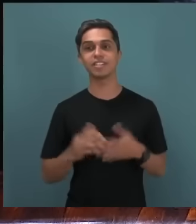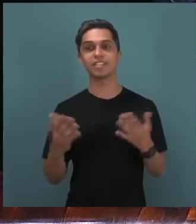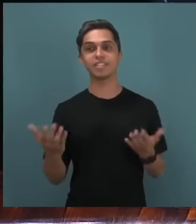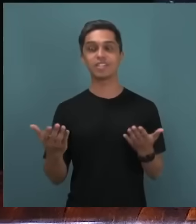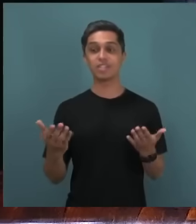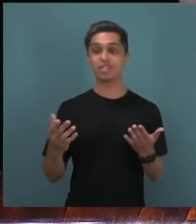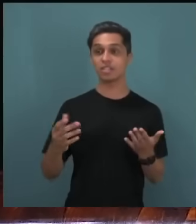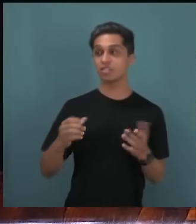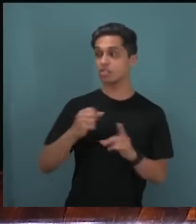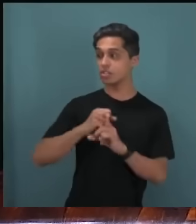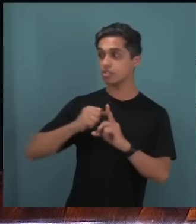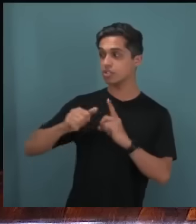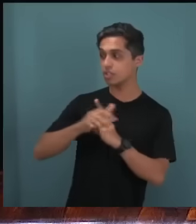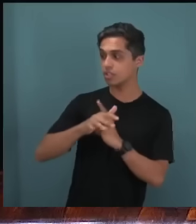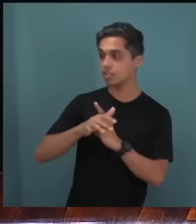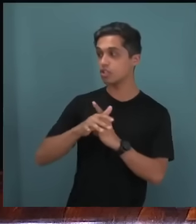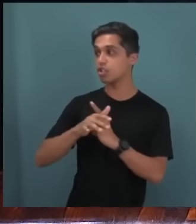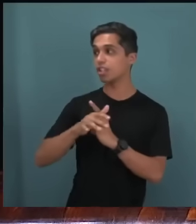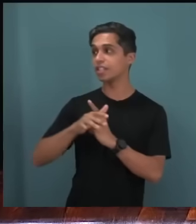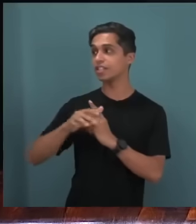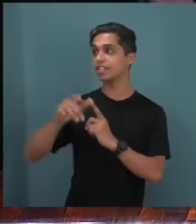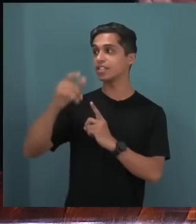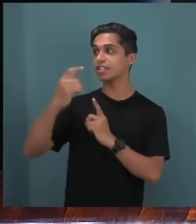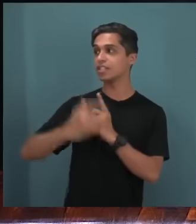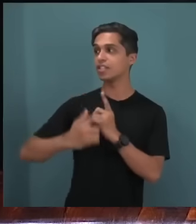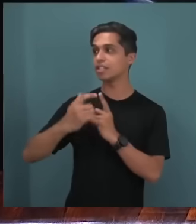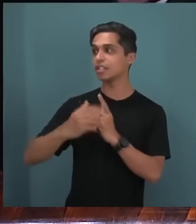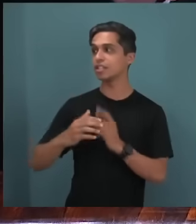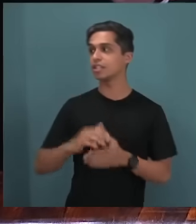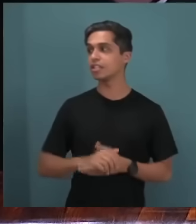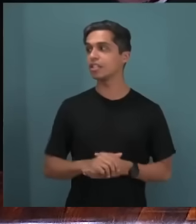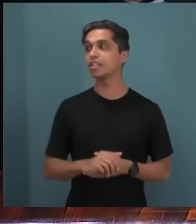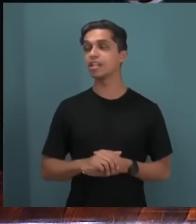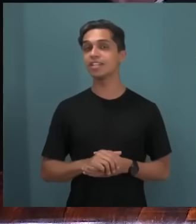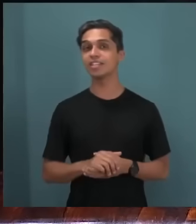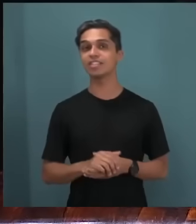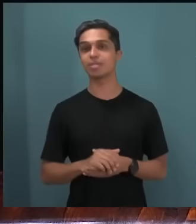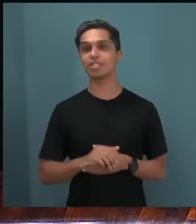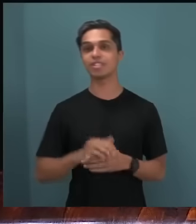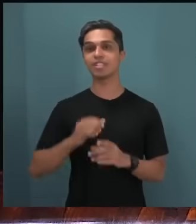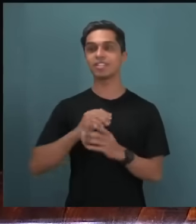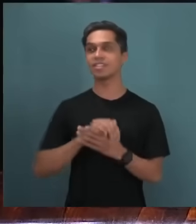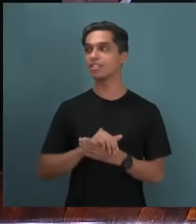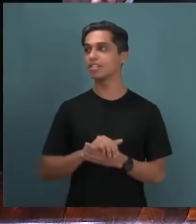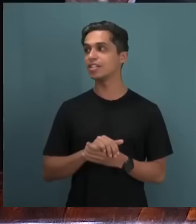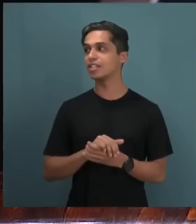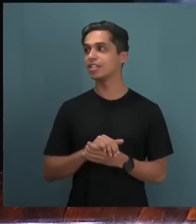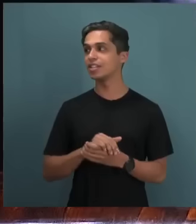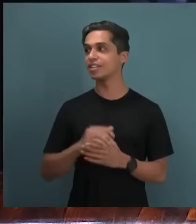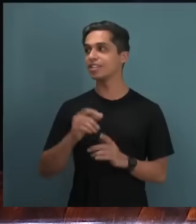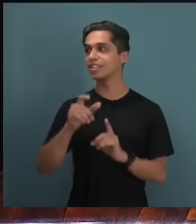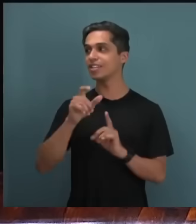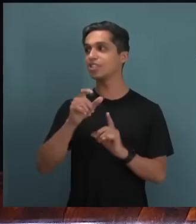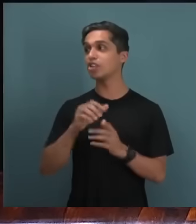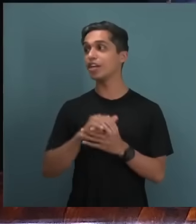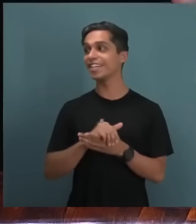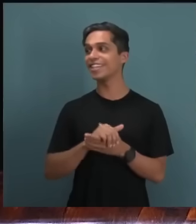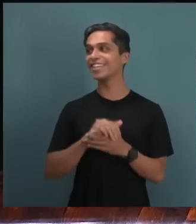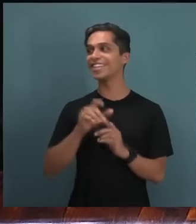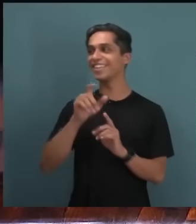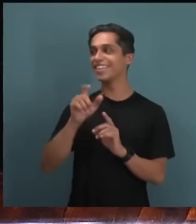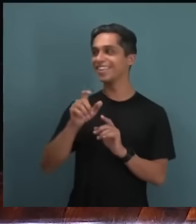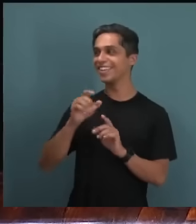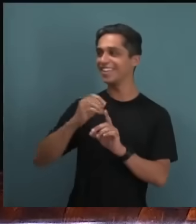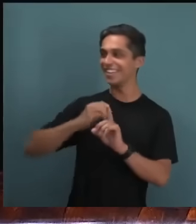reforma previdenciária. Tem que ser aquelas que estão garantindo os